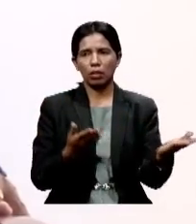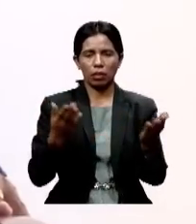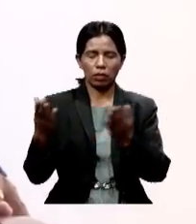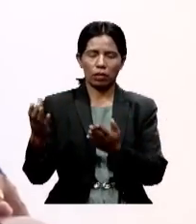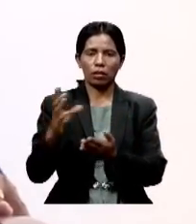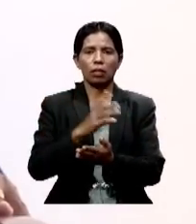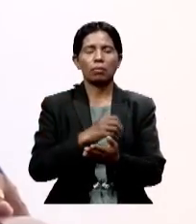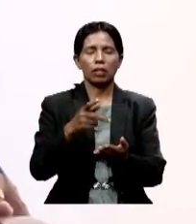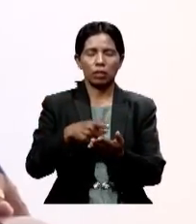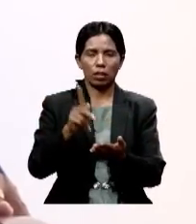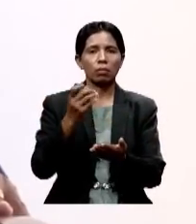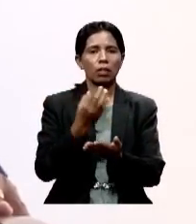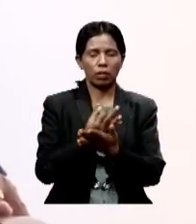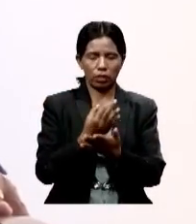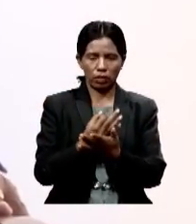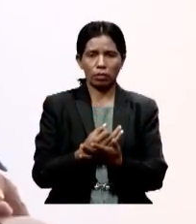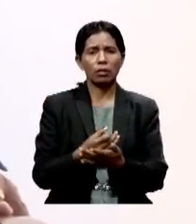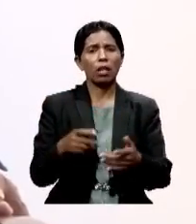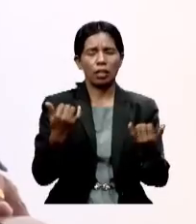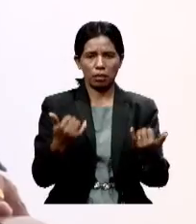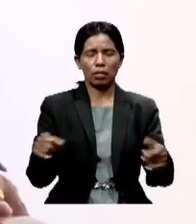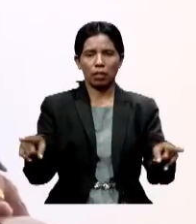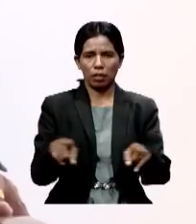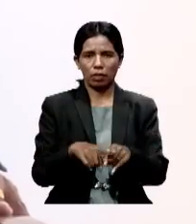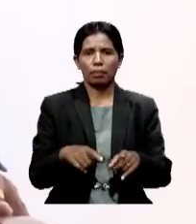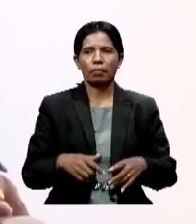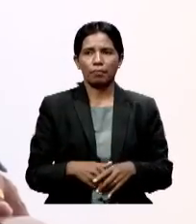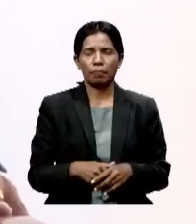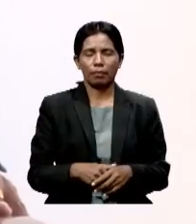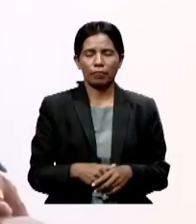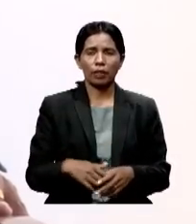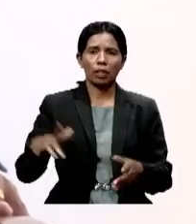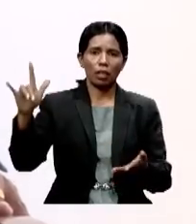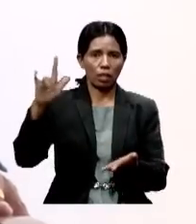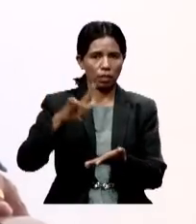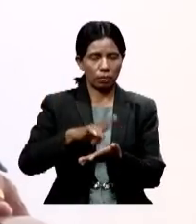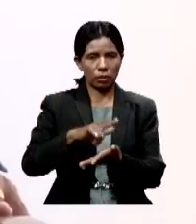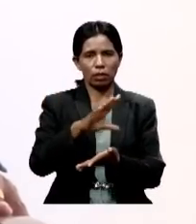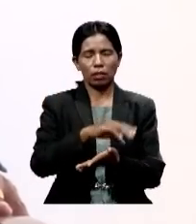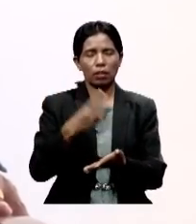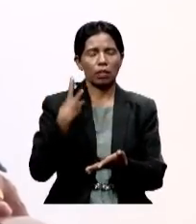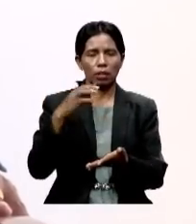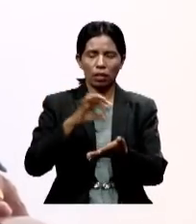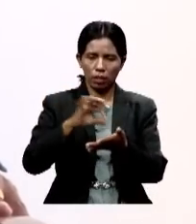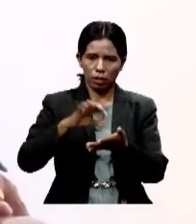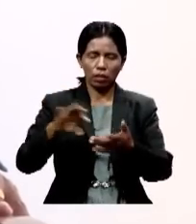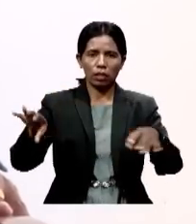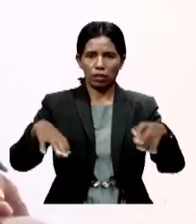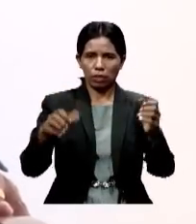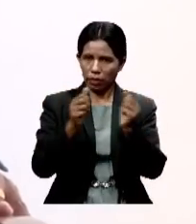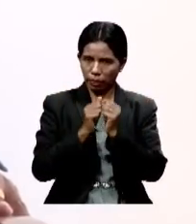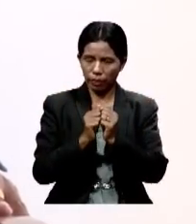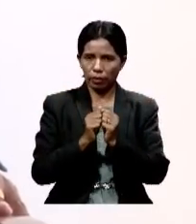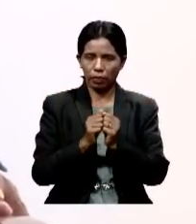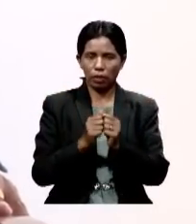estadu. Portanto, ida nemos hanesan. Tanto aeroporto, nebe makita sino na contrato,